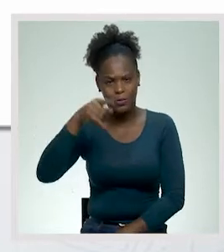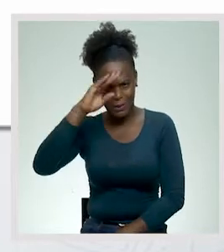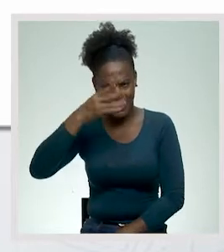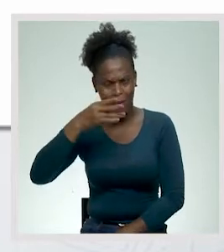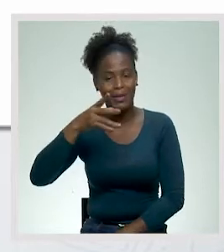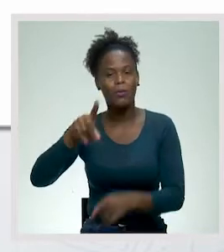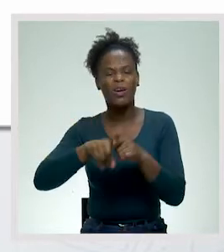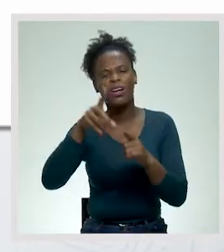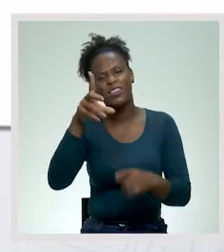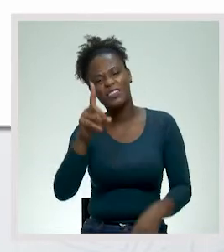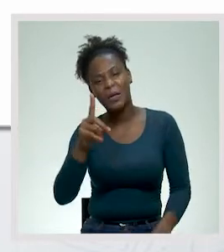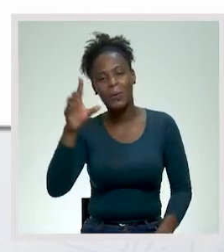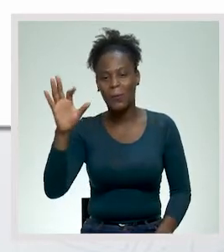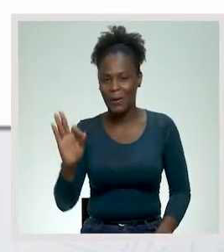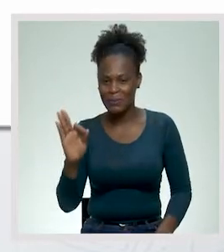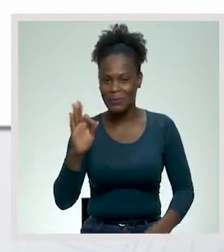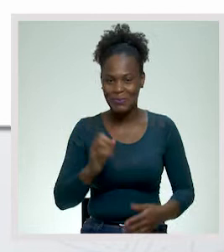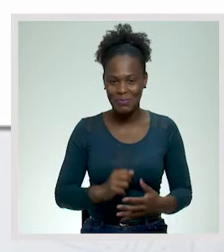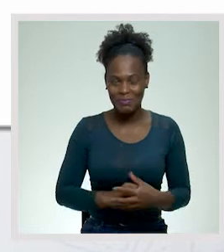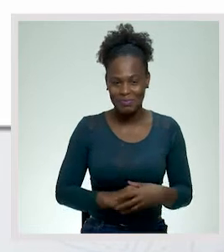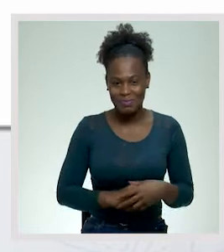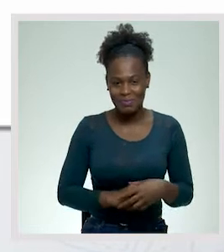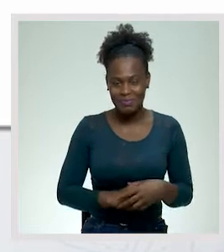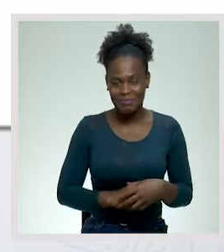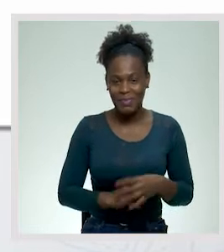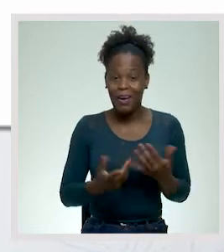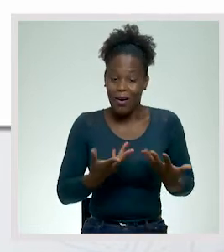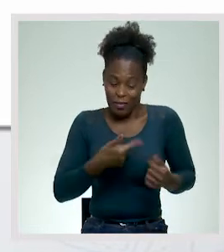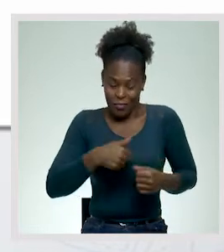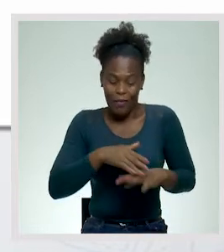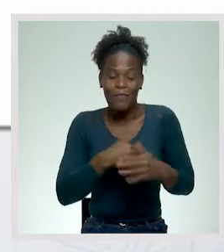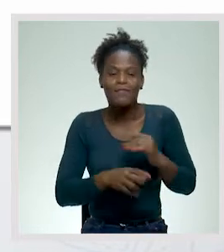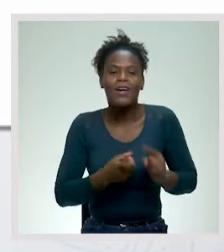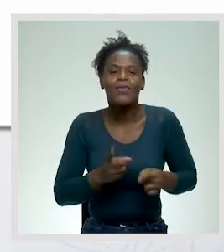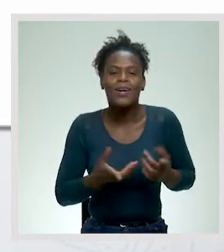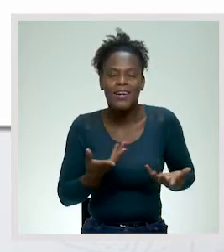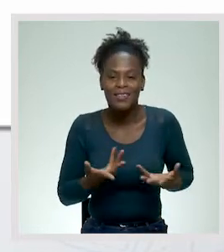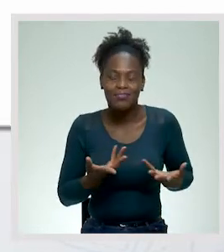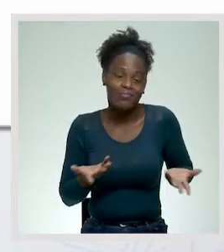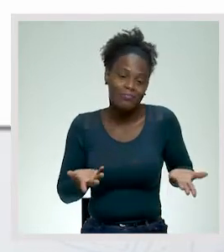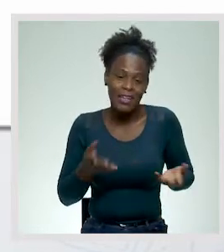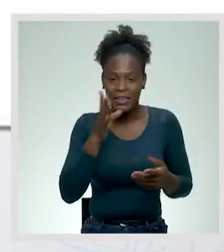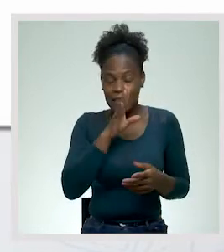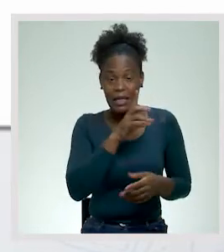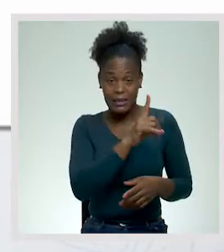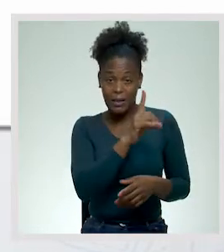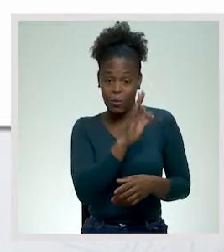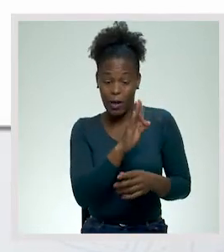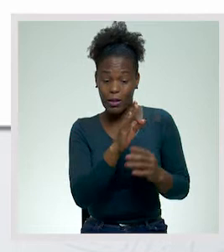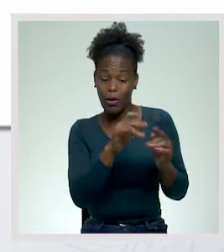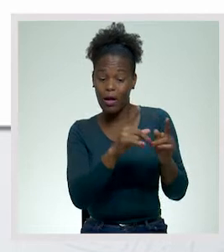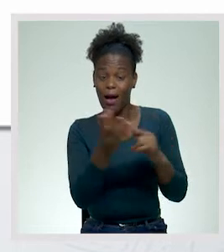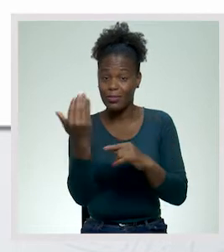dá 64. O que é que vamos fazer? Ora, 64 encontra-se no segundo